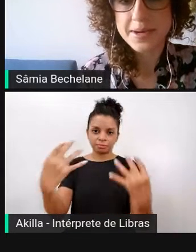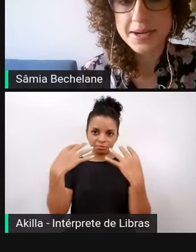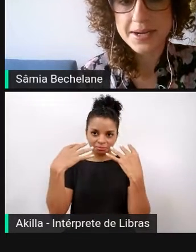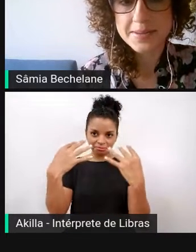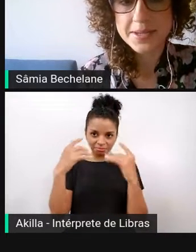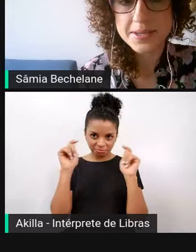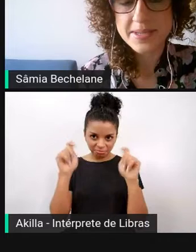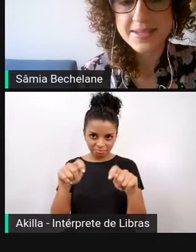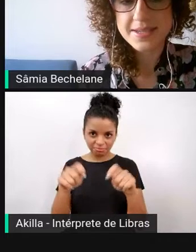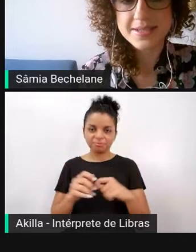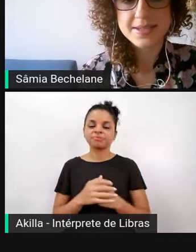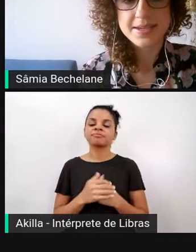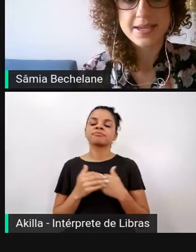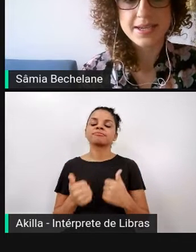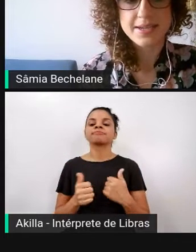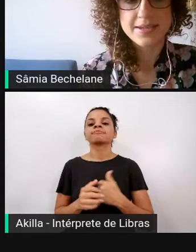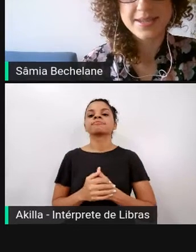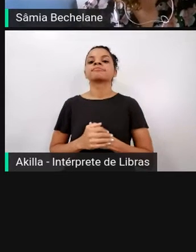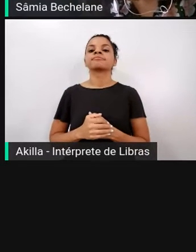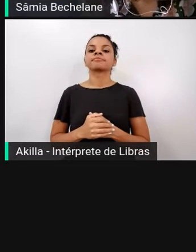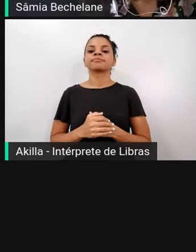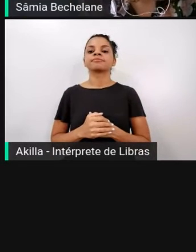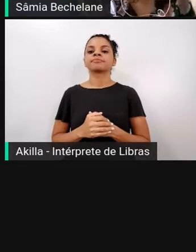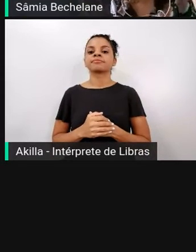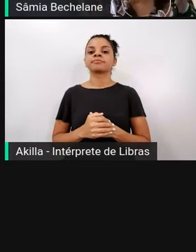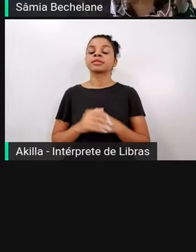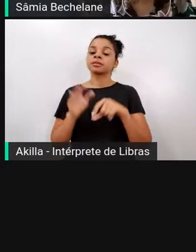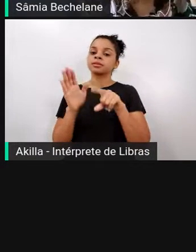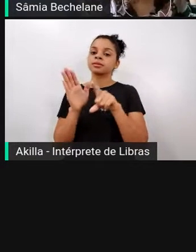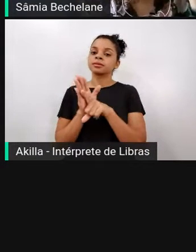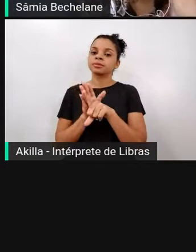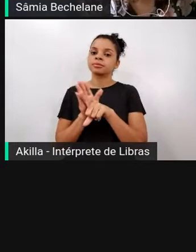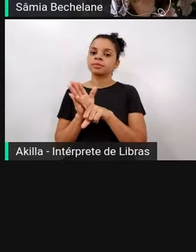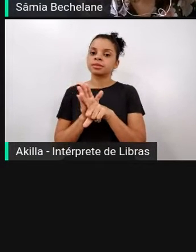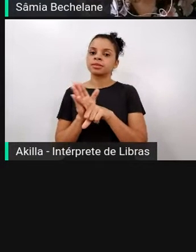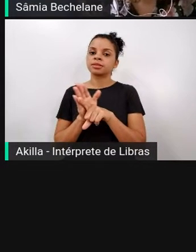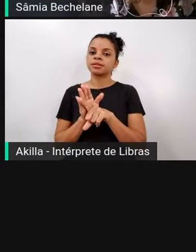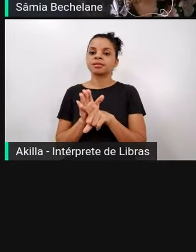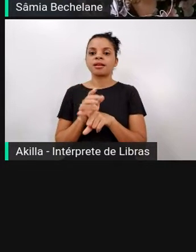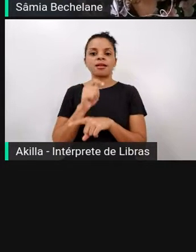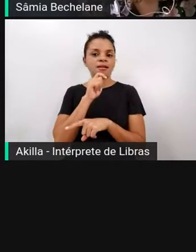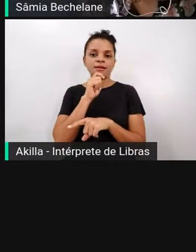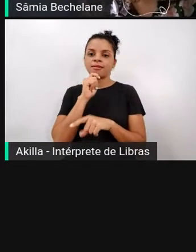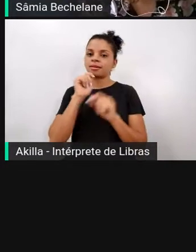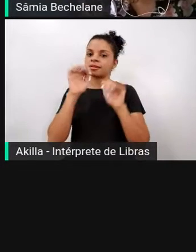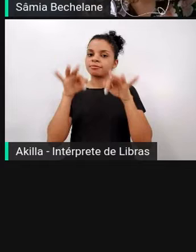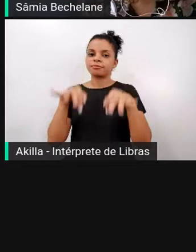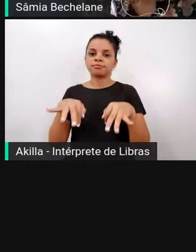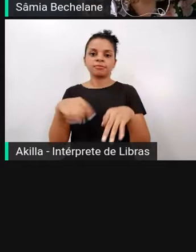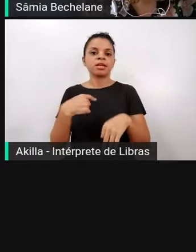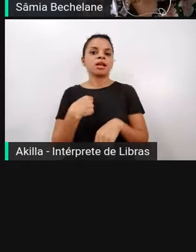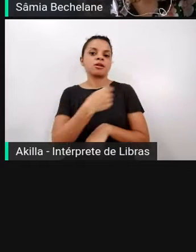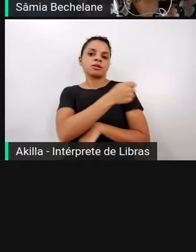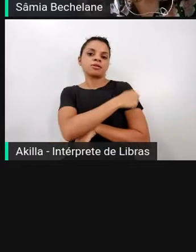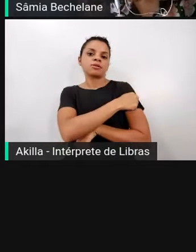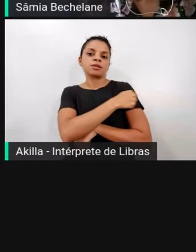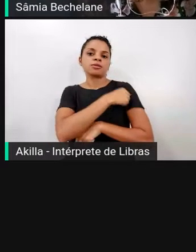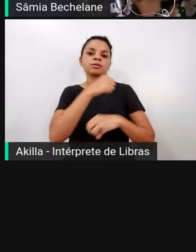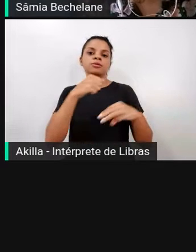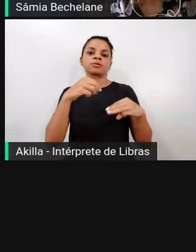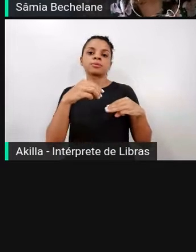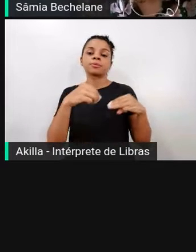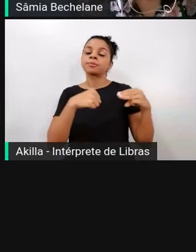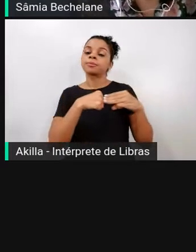Bom, a minha pesquisa, ela está sendo realizada ainda, eu sou aluna regular do mestrado em Poder Legislativo